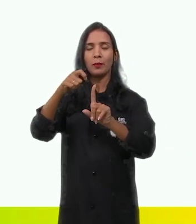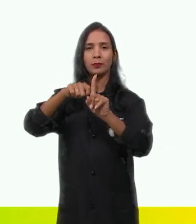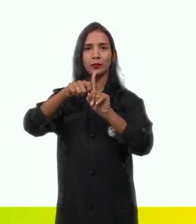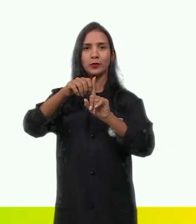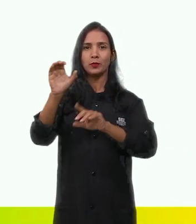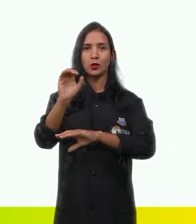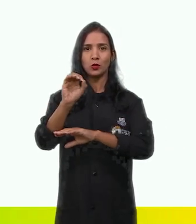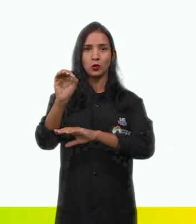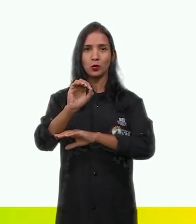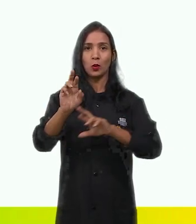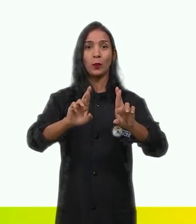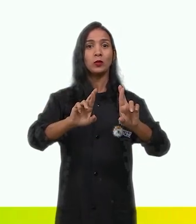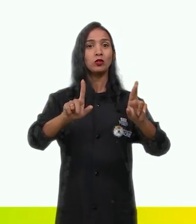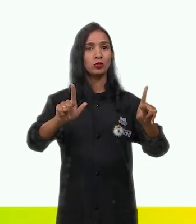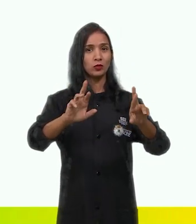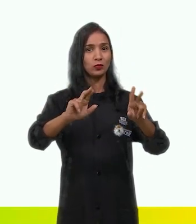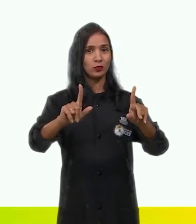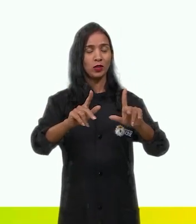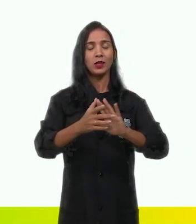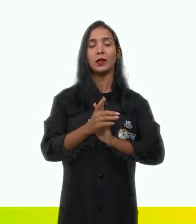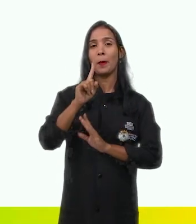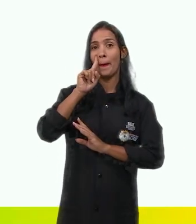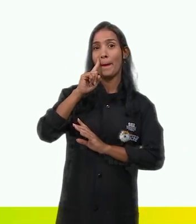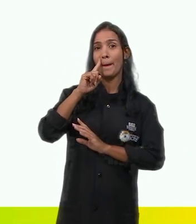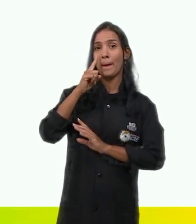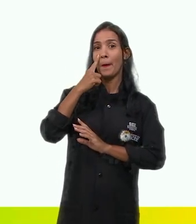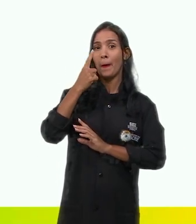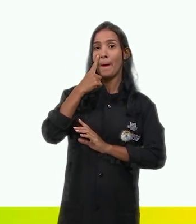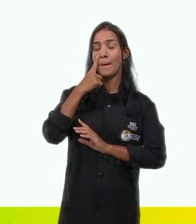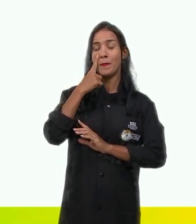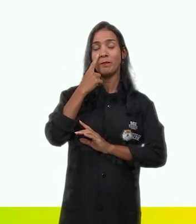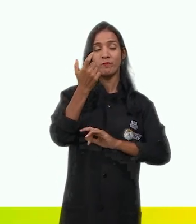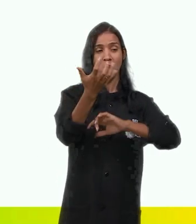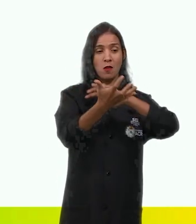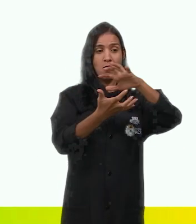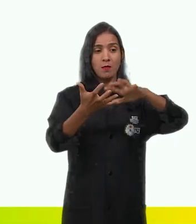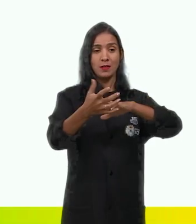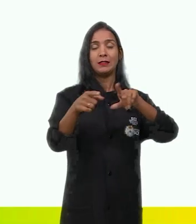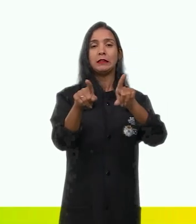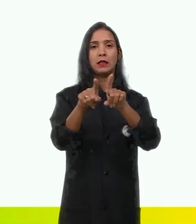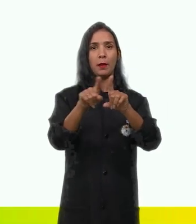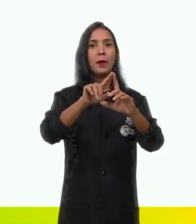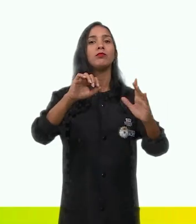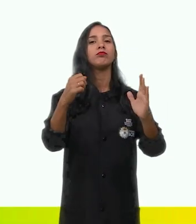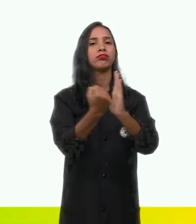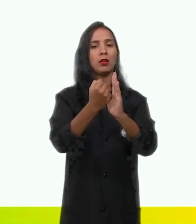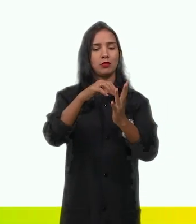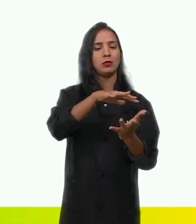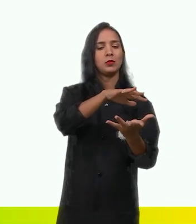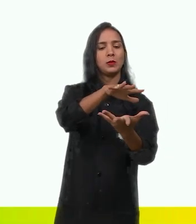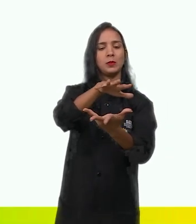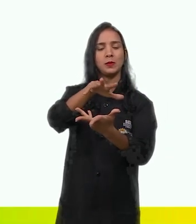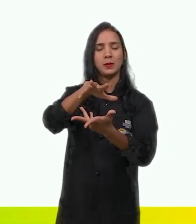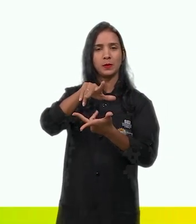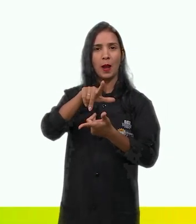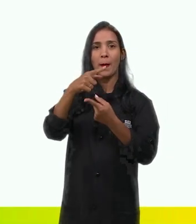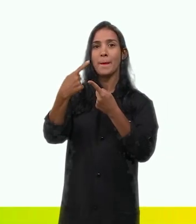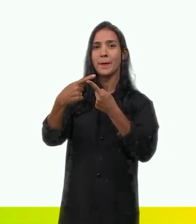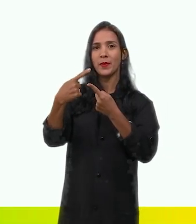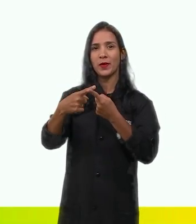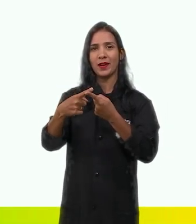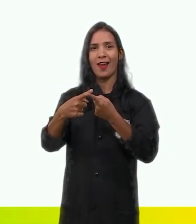E essa revolução, observa aqui, ela tem um impacto global. A partir